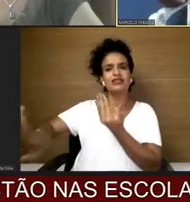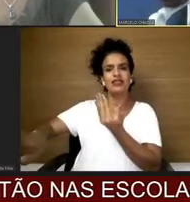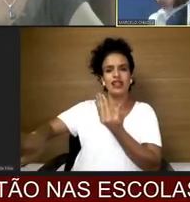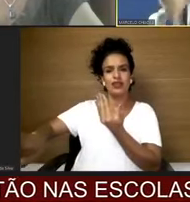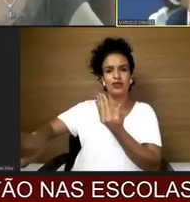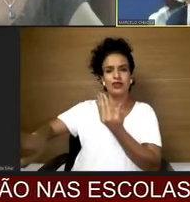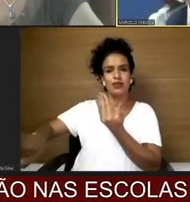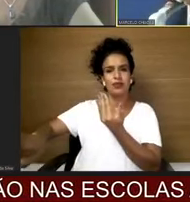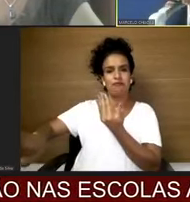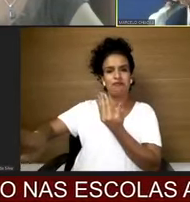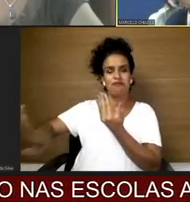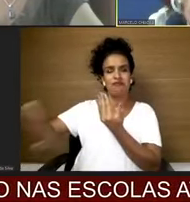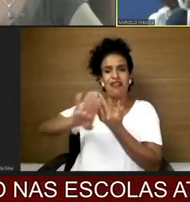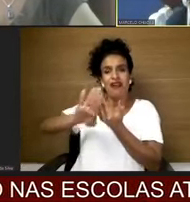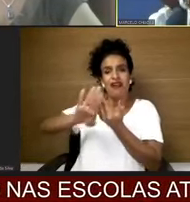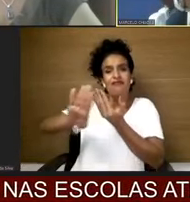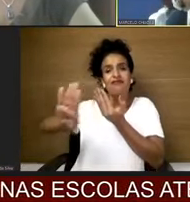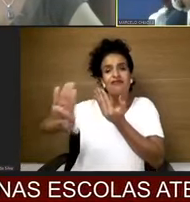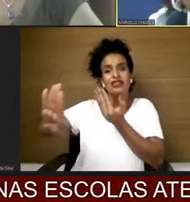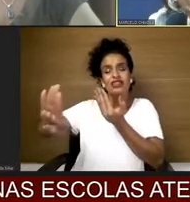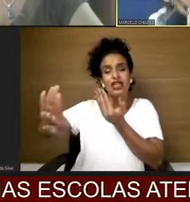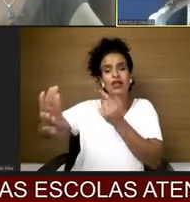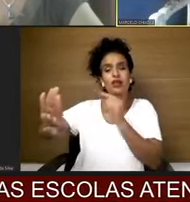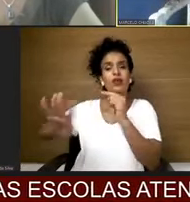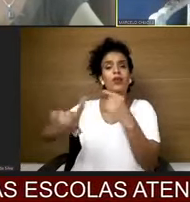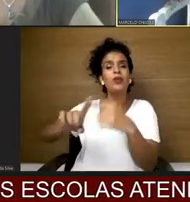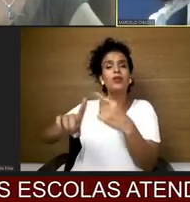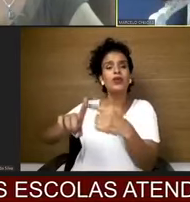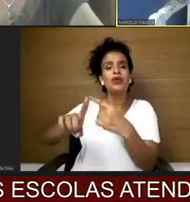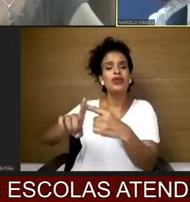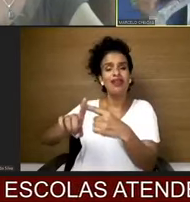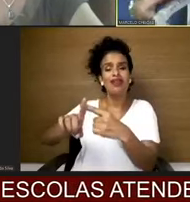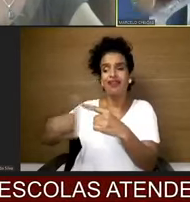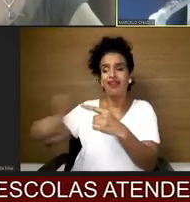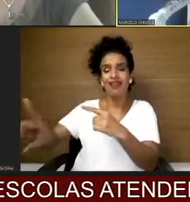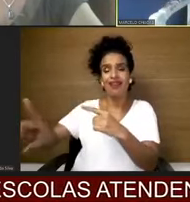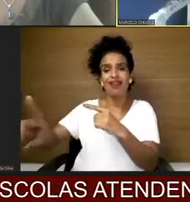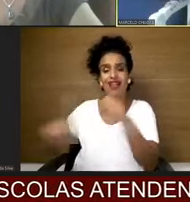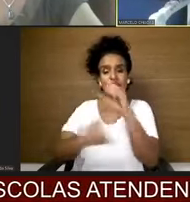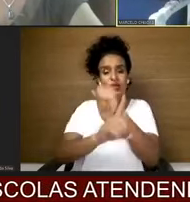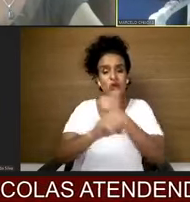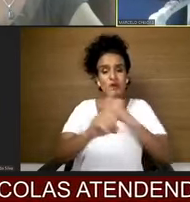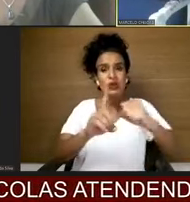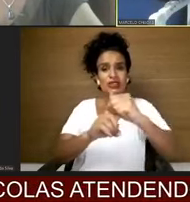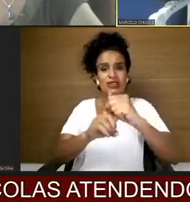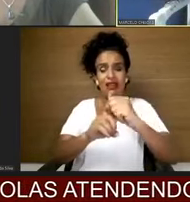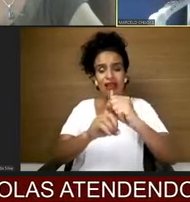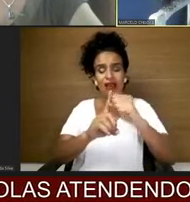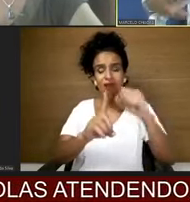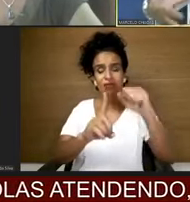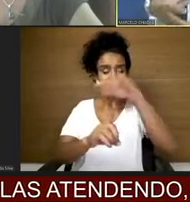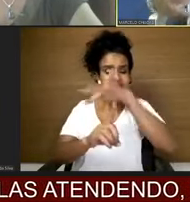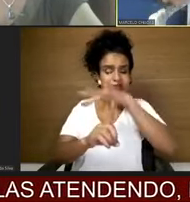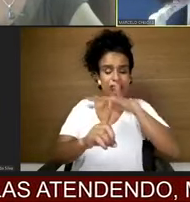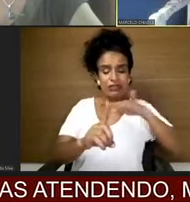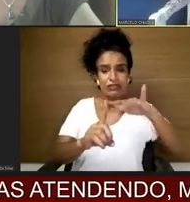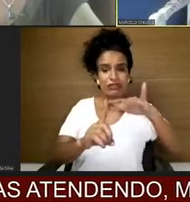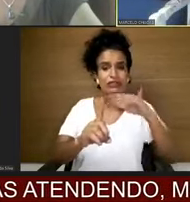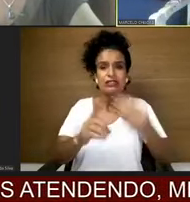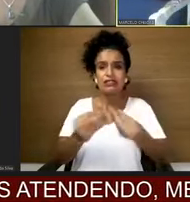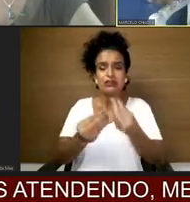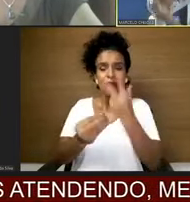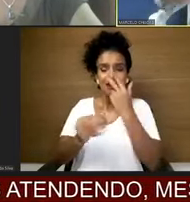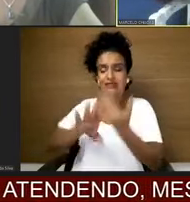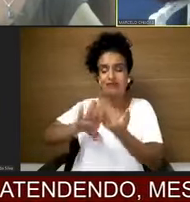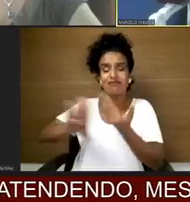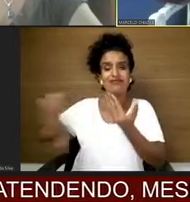ele não toma corpo de forma social, se ele não sai muito da nossa esfera sindical, da esfera